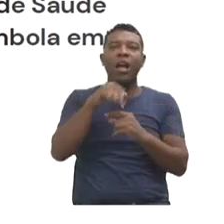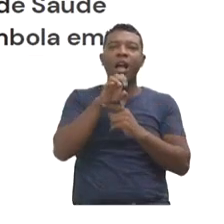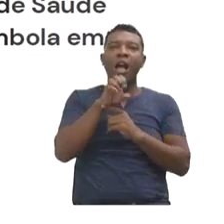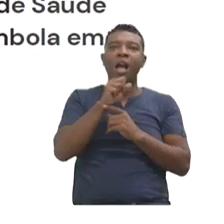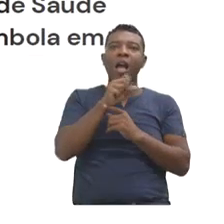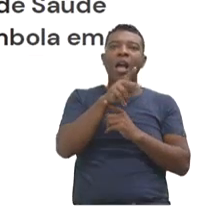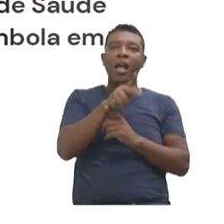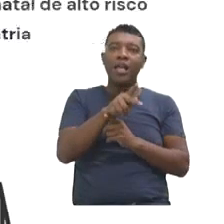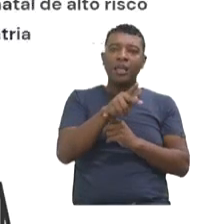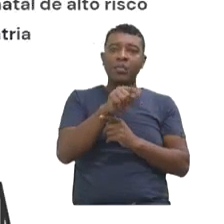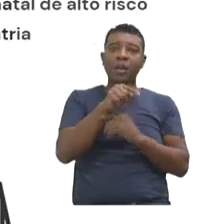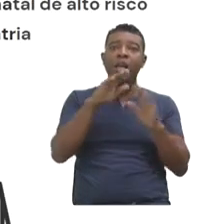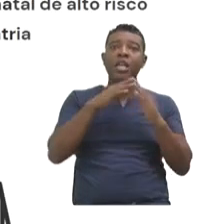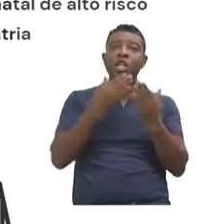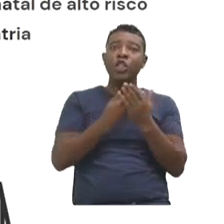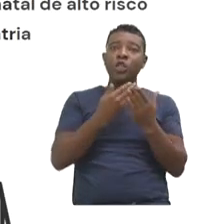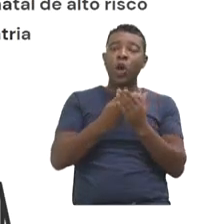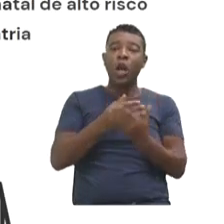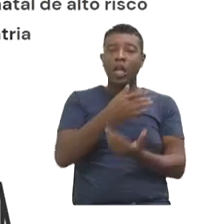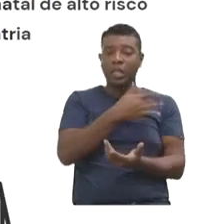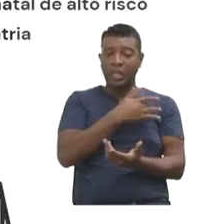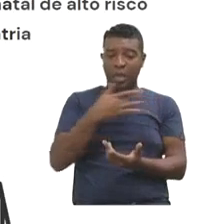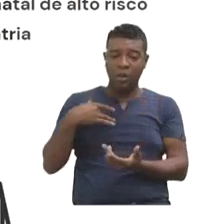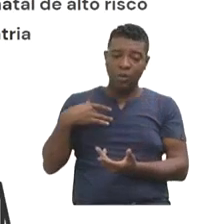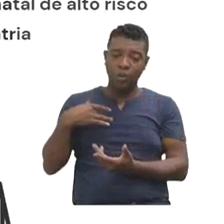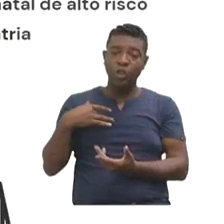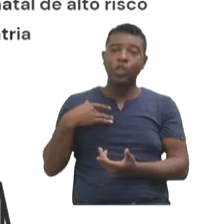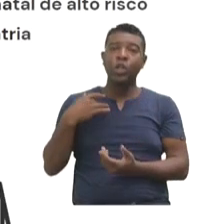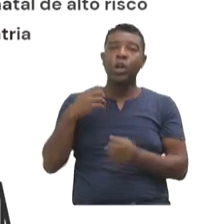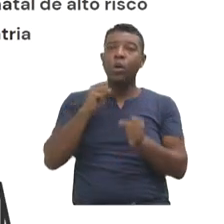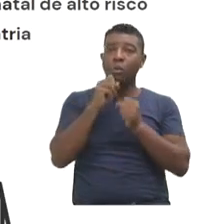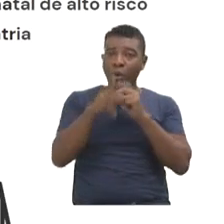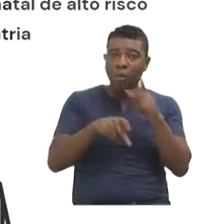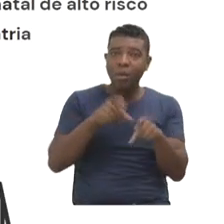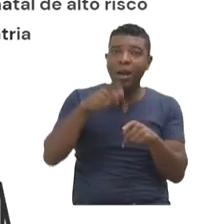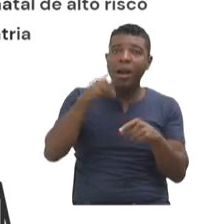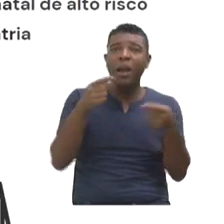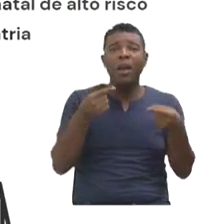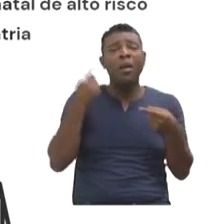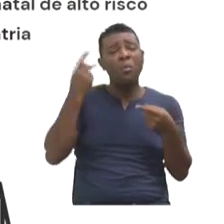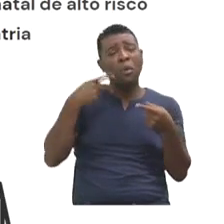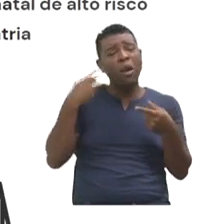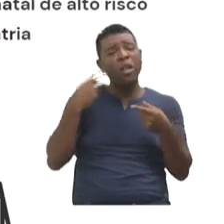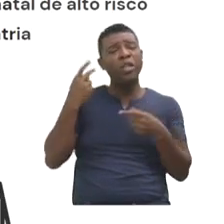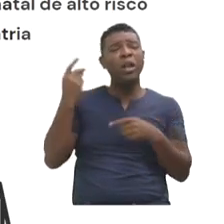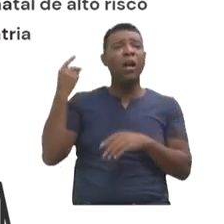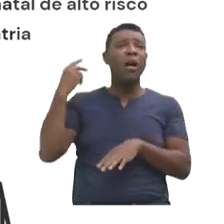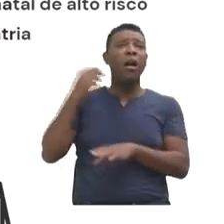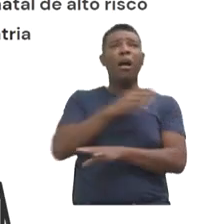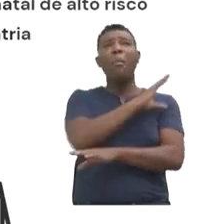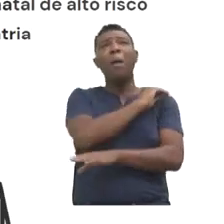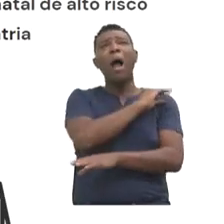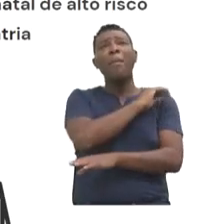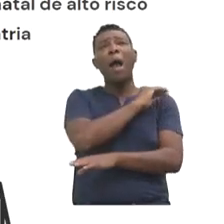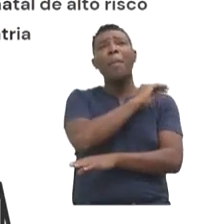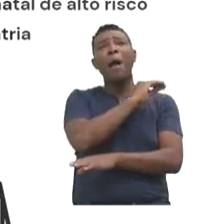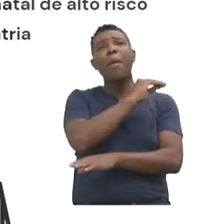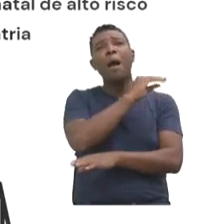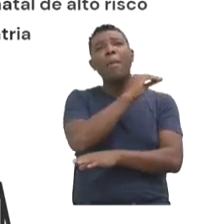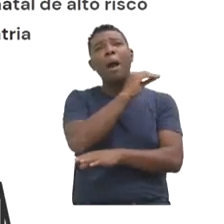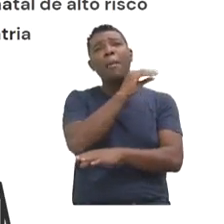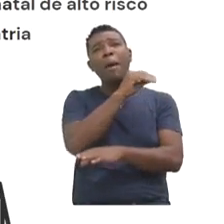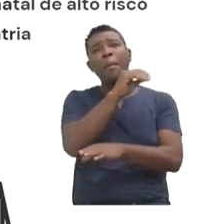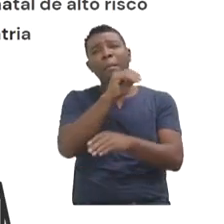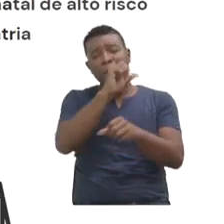este ano são são políticos estava muito tempo parados e a gente vem trazendo elas agora com as pactuações